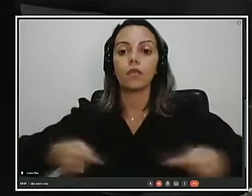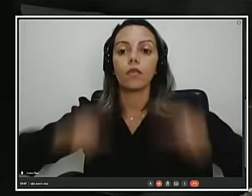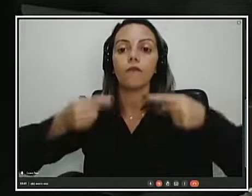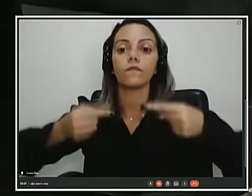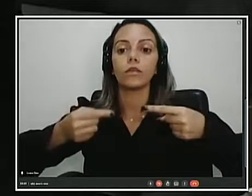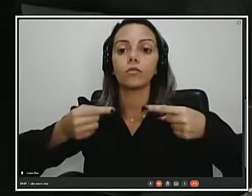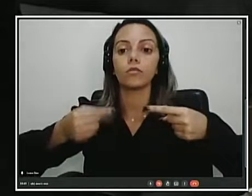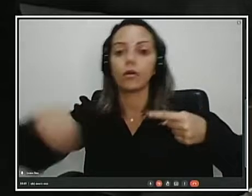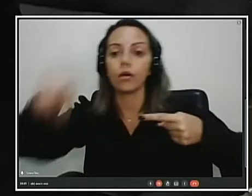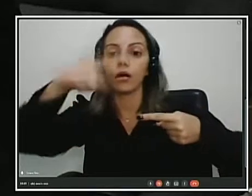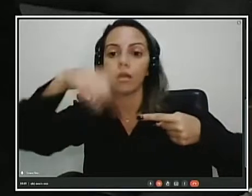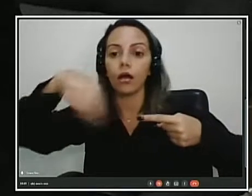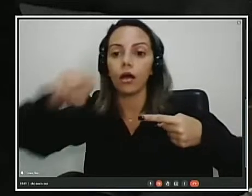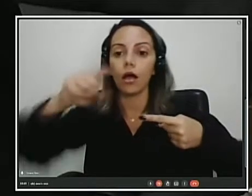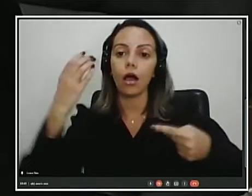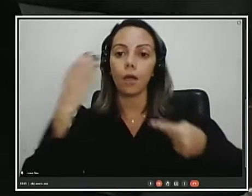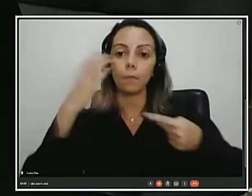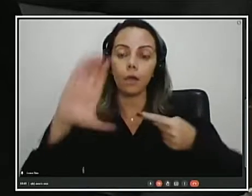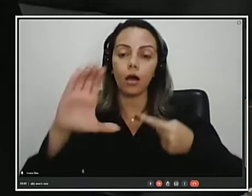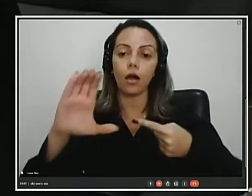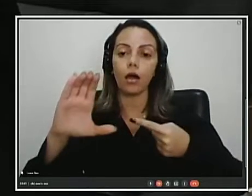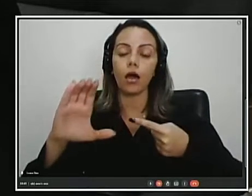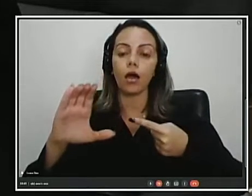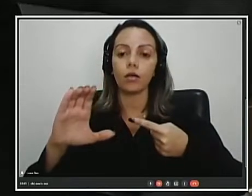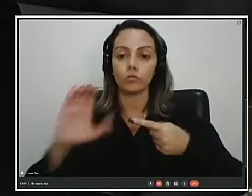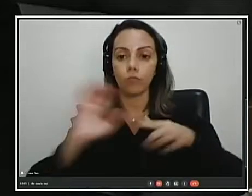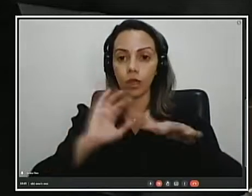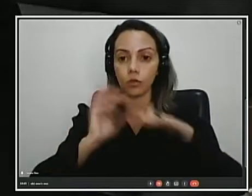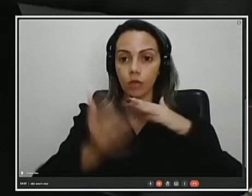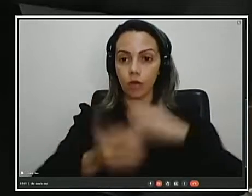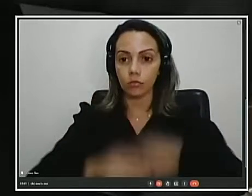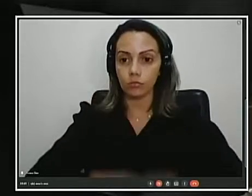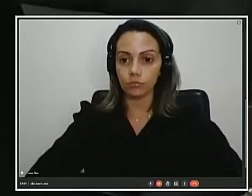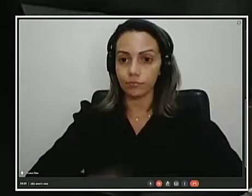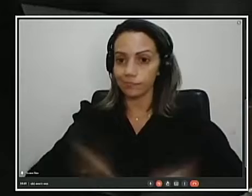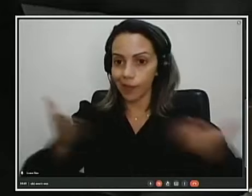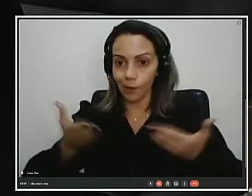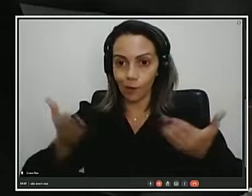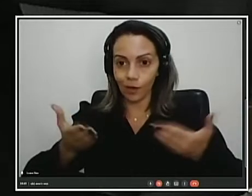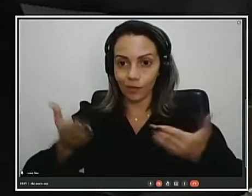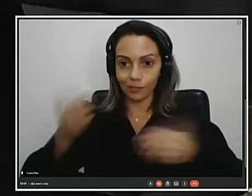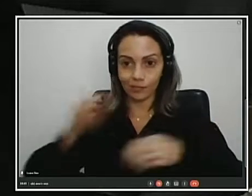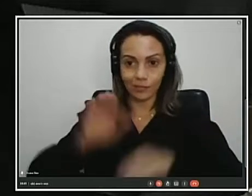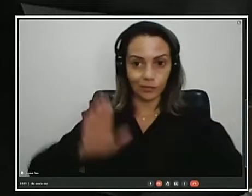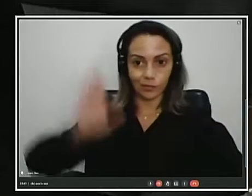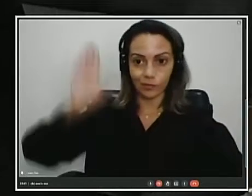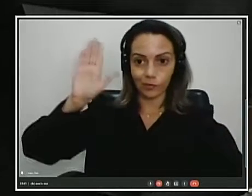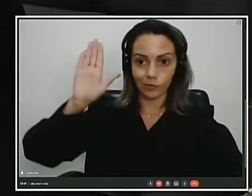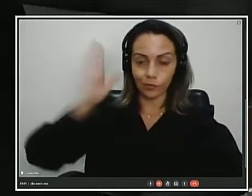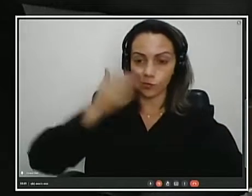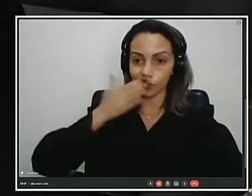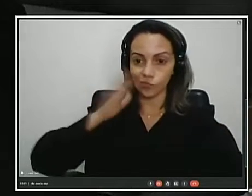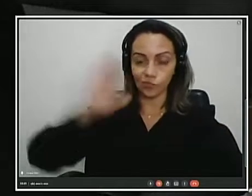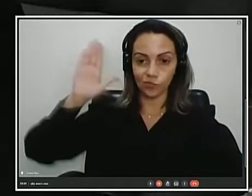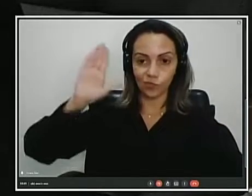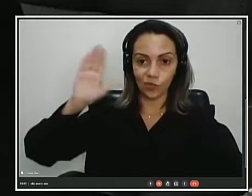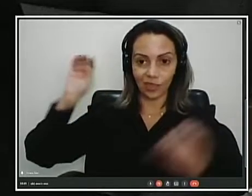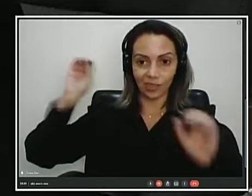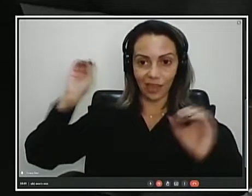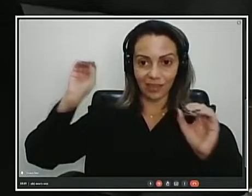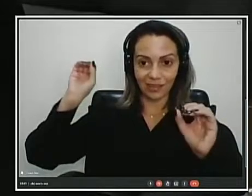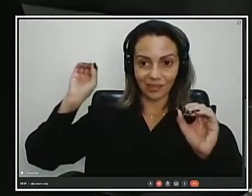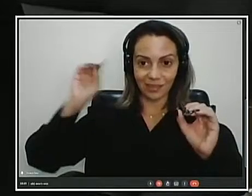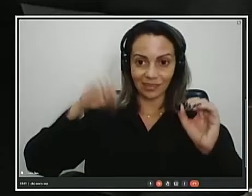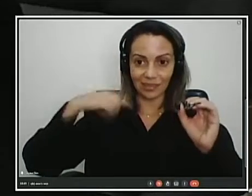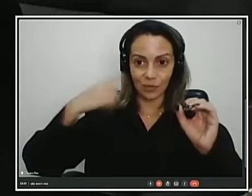estão nas redes sociais postando e falando então não saia candidato agora nada não saia candidato deputado estadual não saia candidato